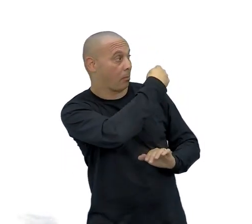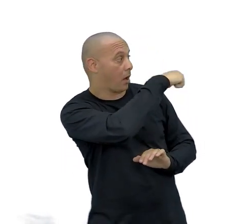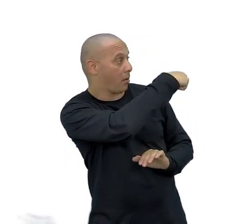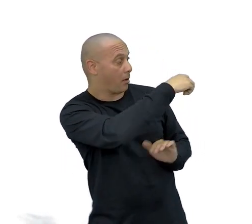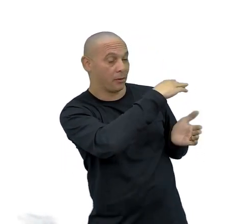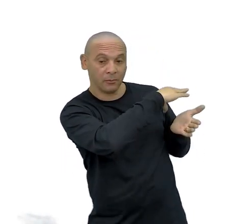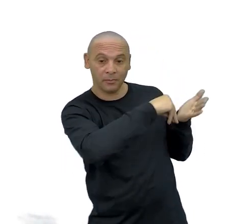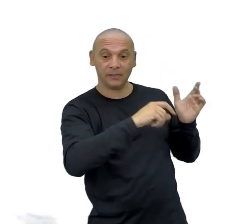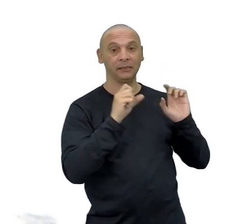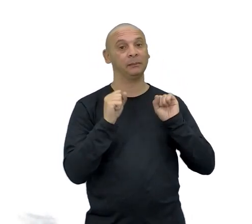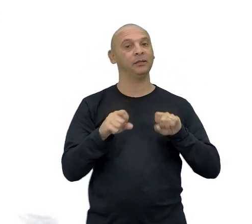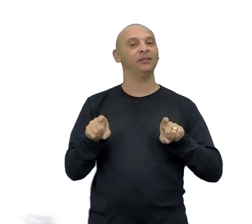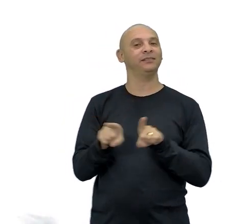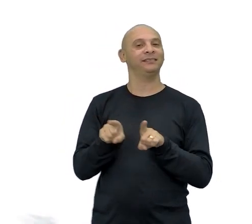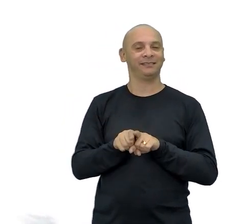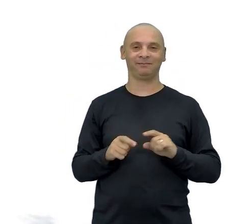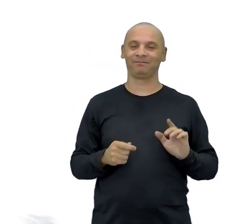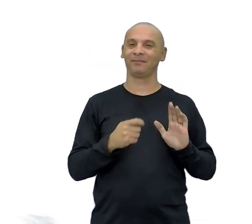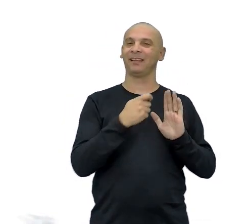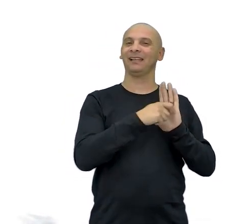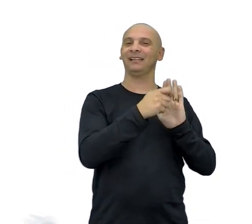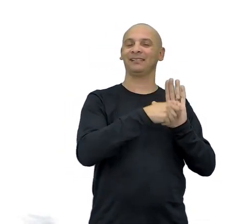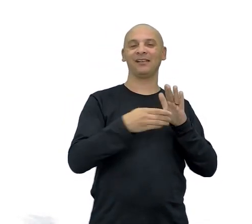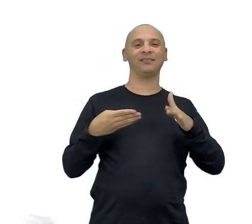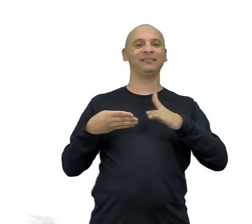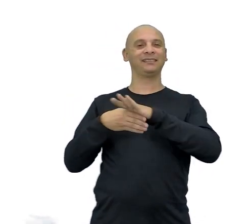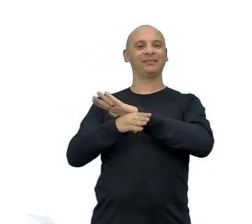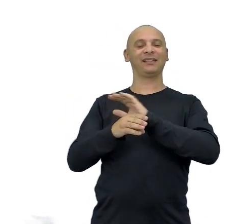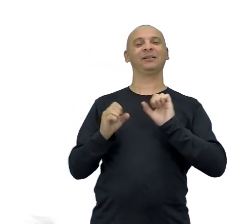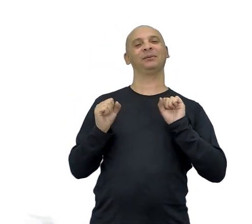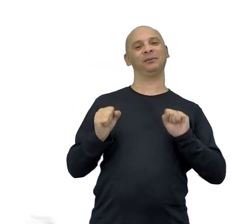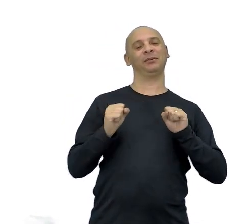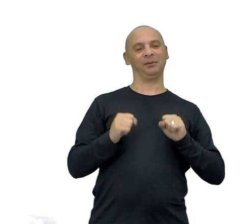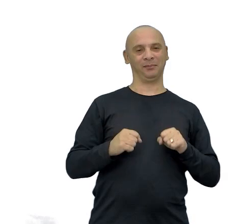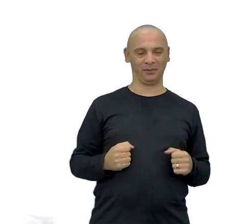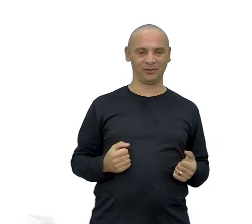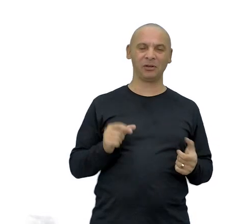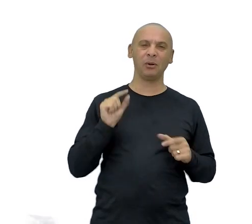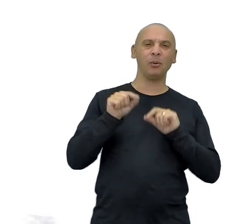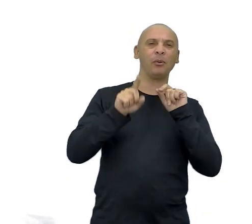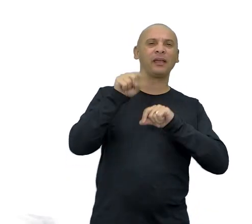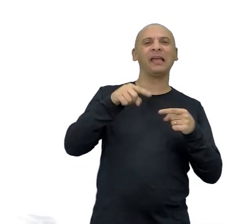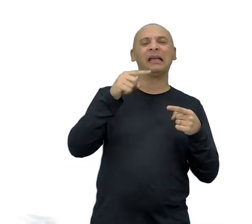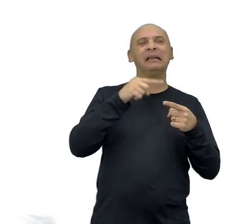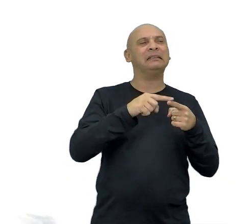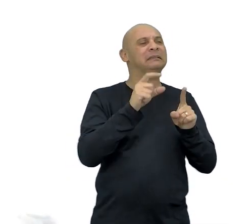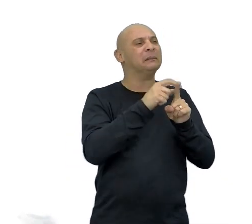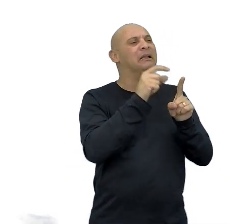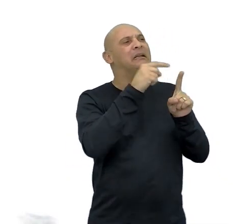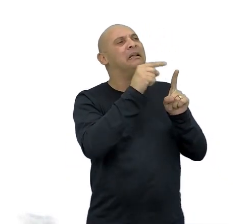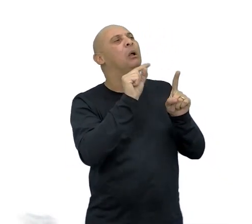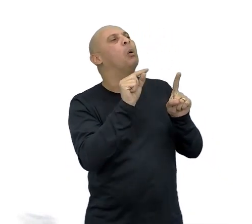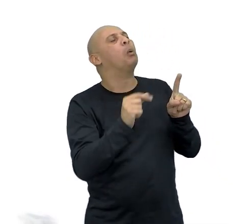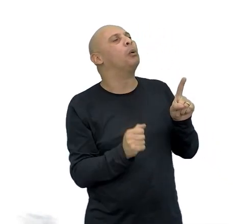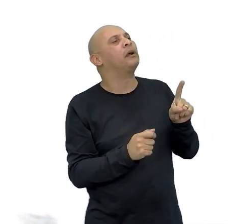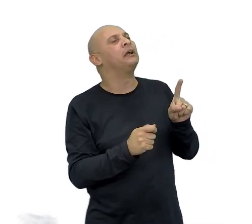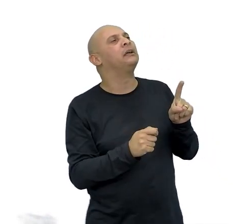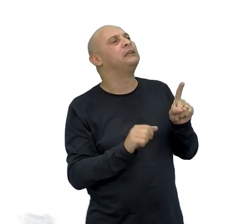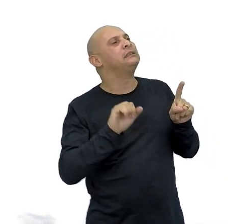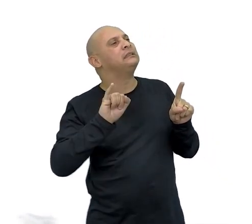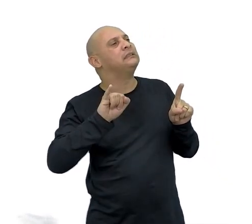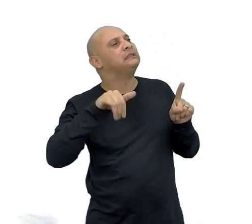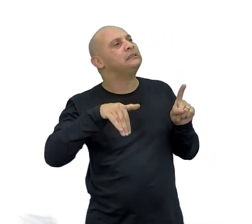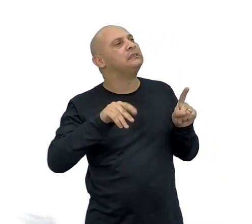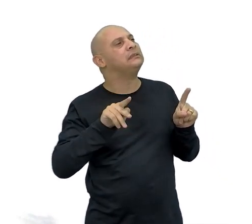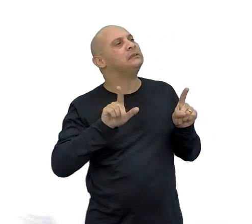na apostila e escrever o significado dessa palavra. O que é implícito? Para eles é difícil, né? O que é algo que